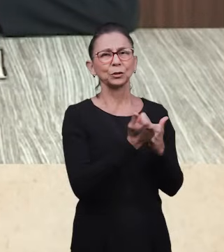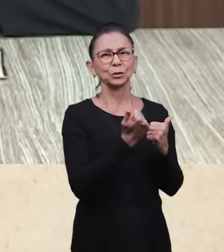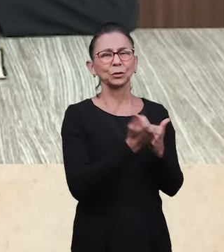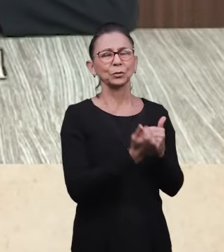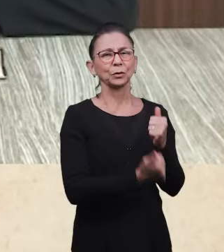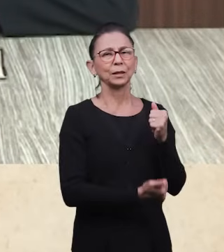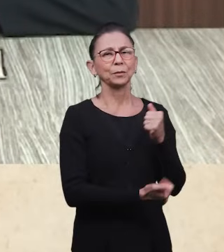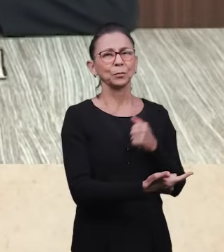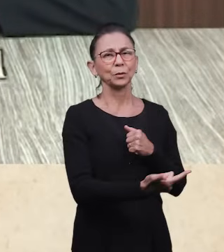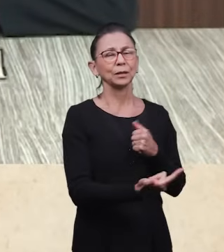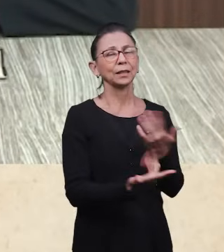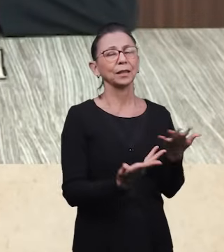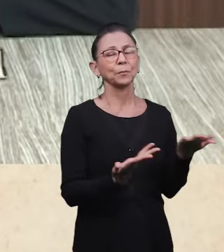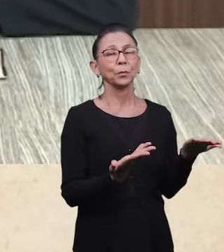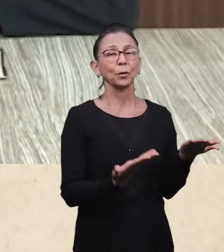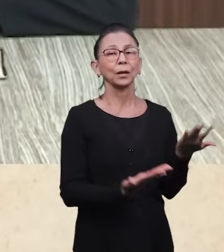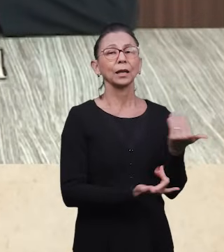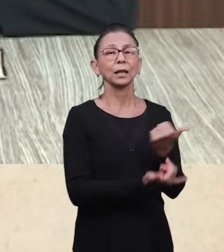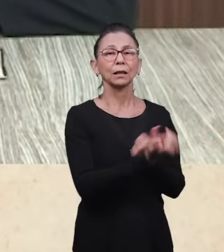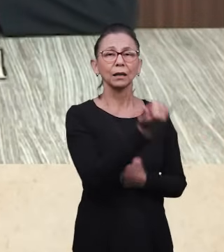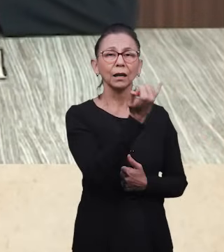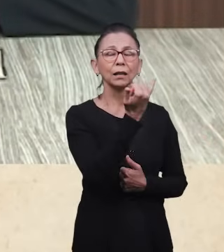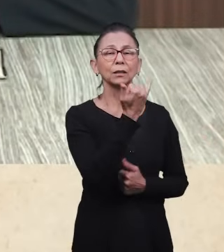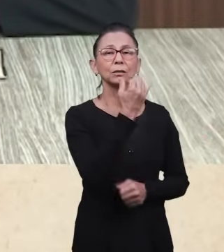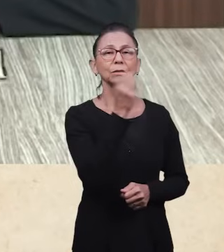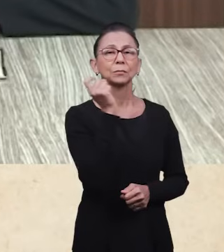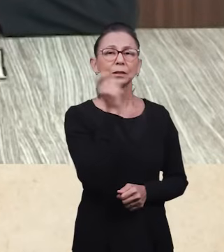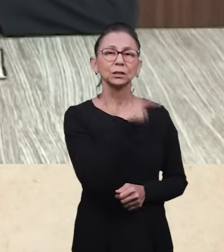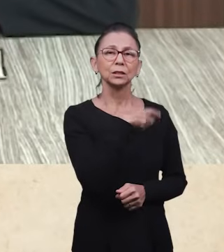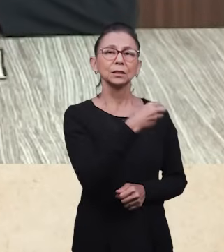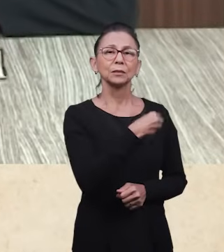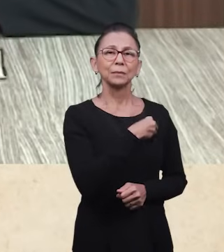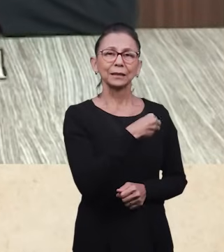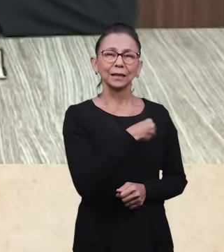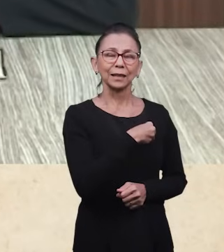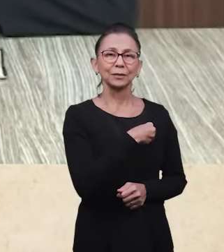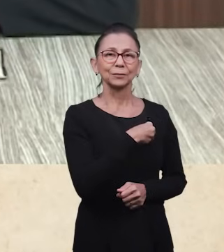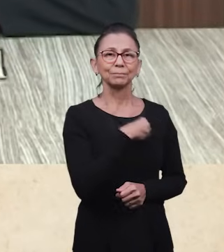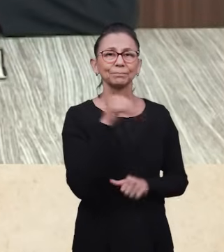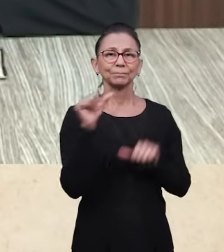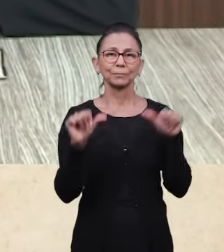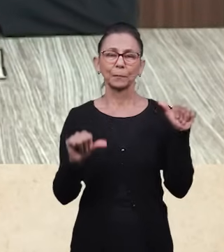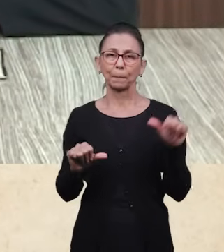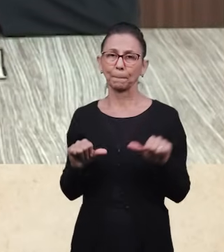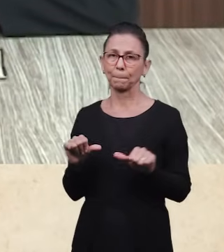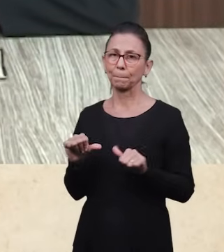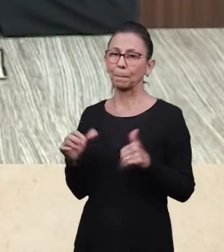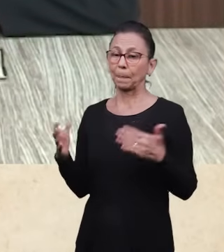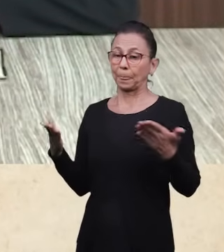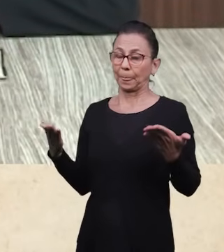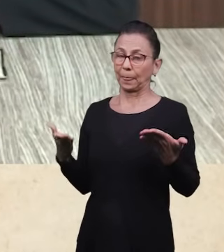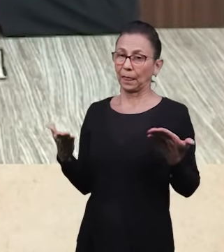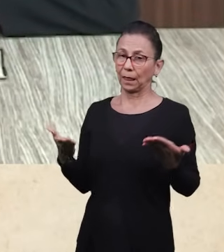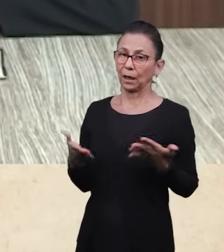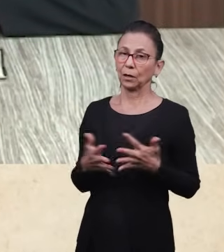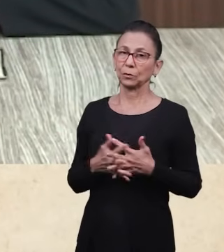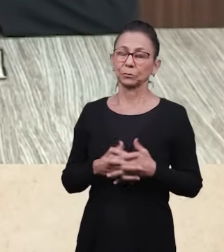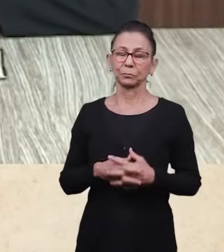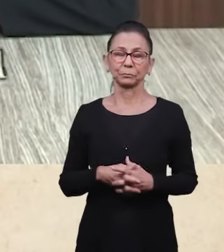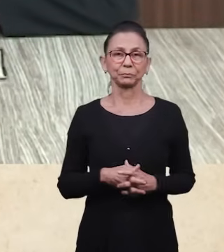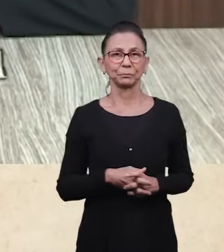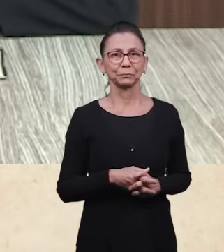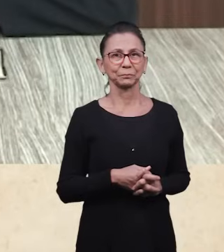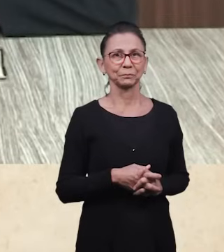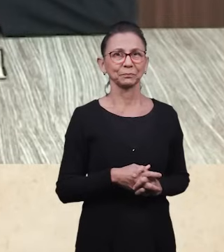a mentiras, a enganos, a própria heresia em si. Então, trazer esta palavra para os